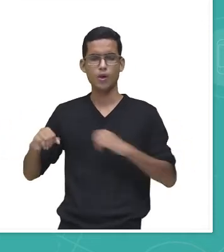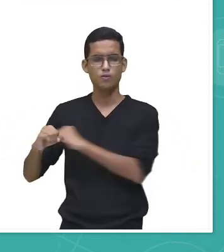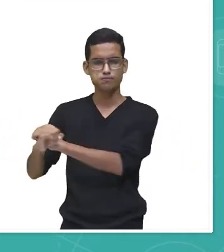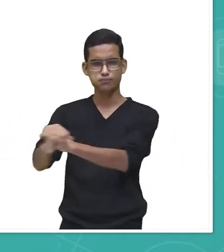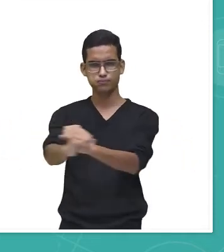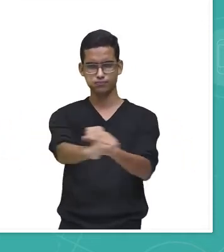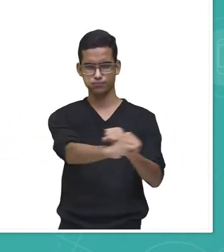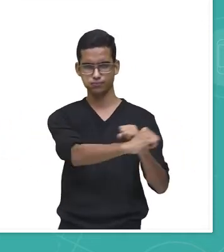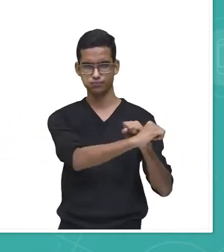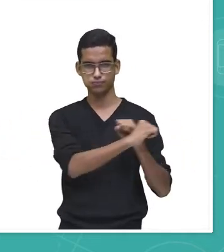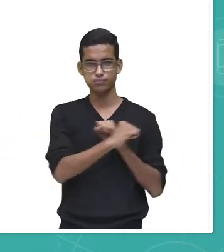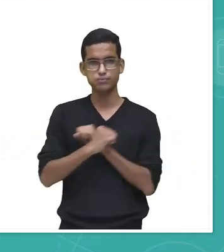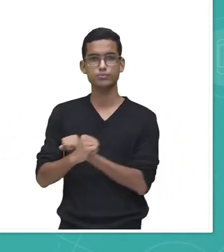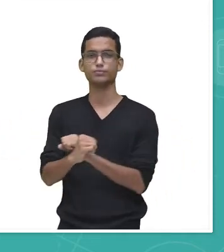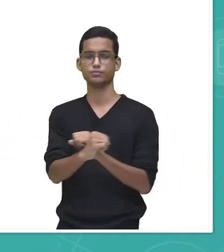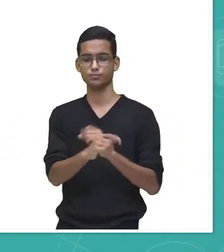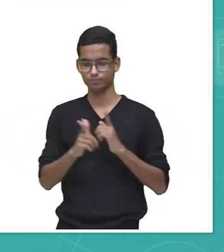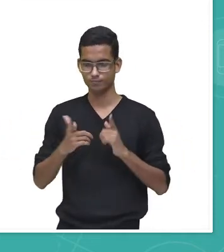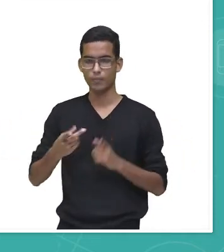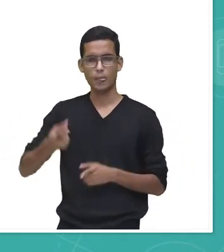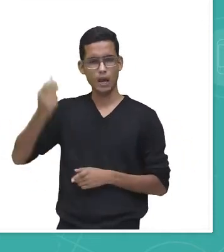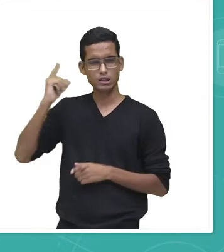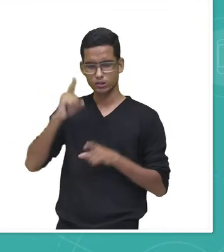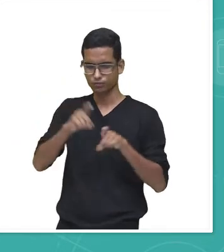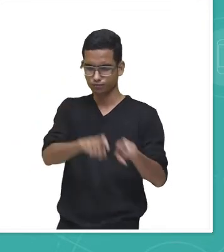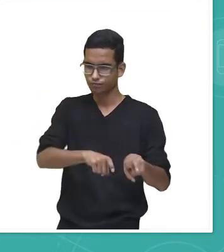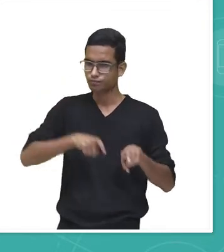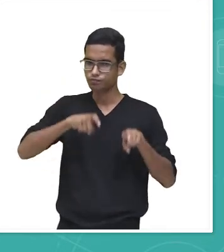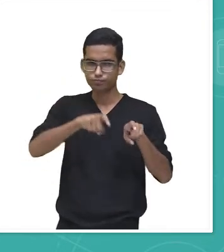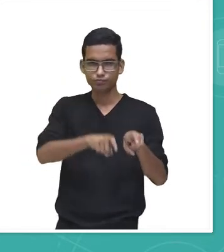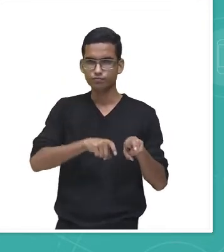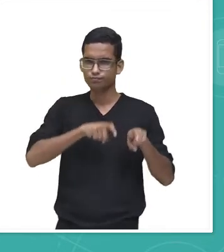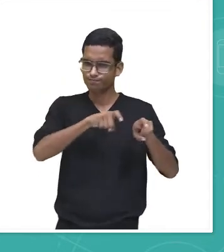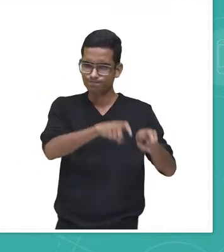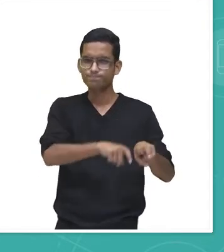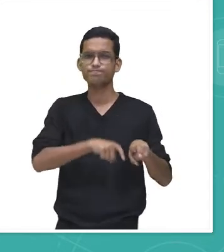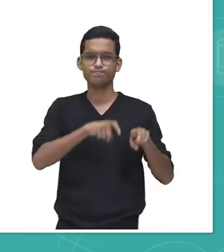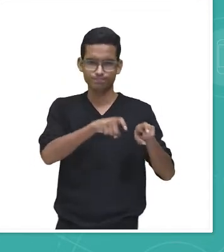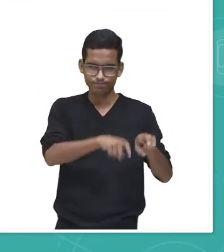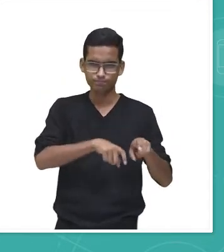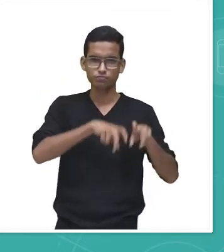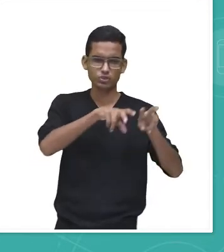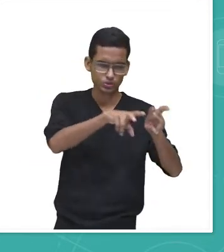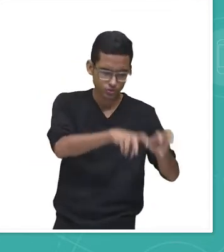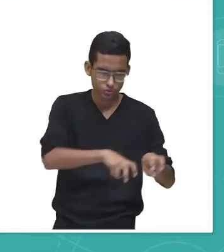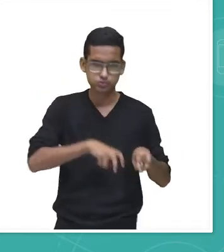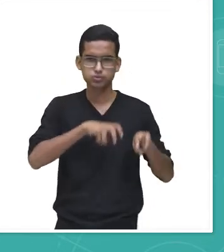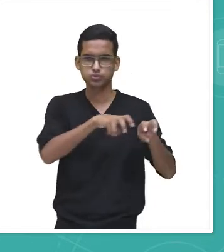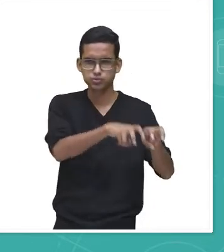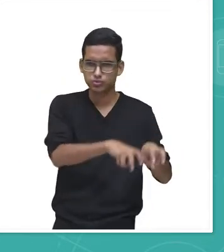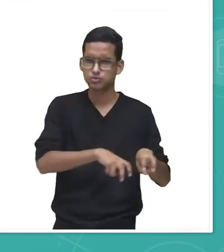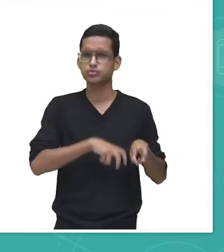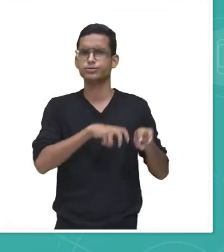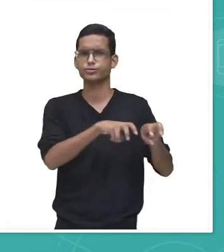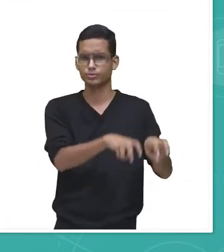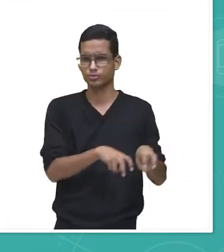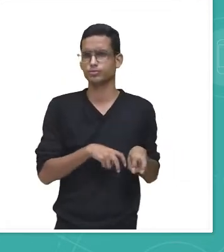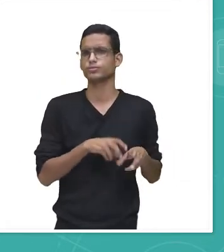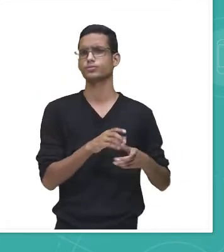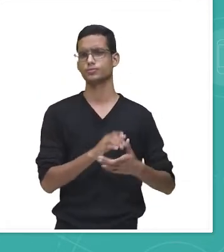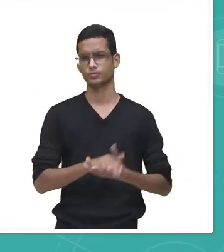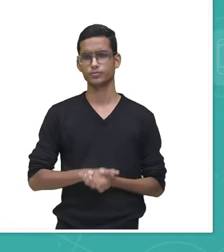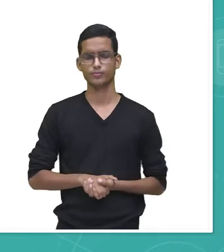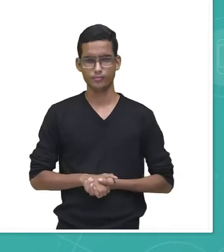desenvolvidas, era o arado mesmo, era puxando o arado, então por isso que não tinha o excedente também nesse momento, tudo bem?